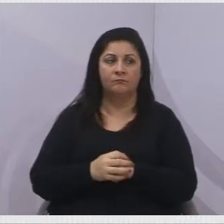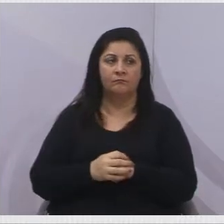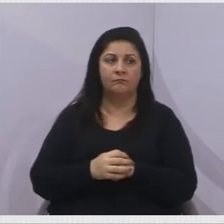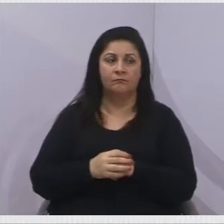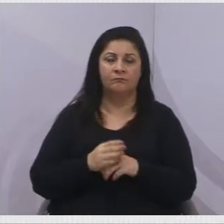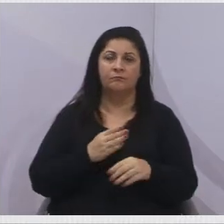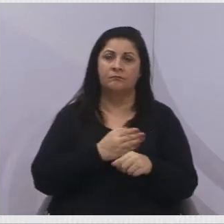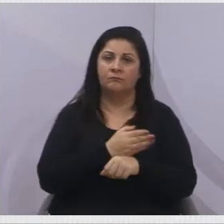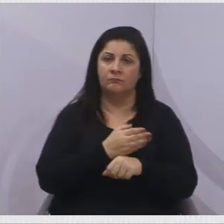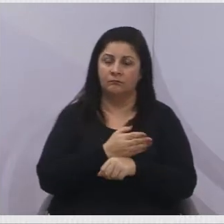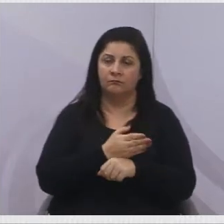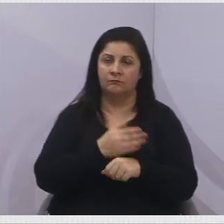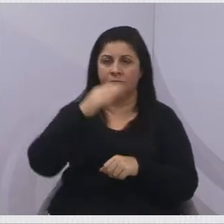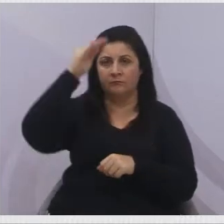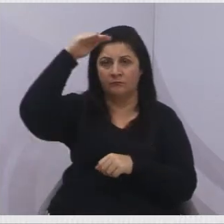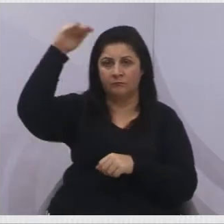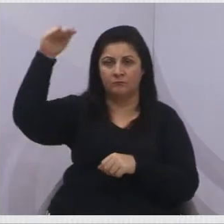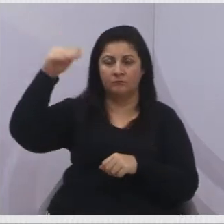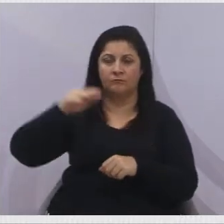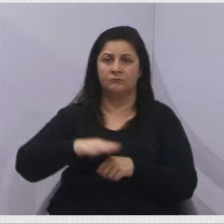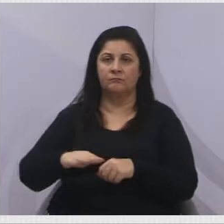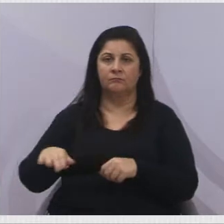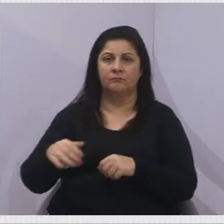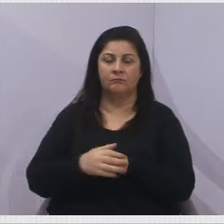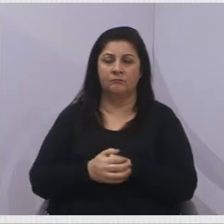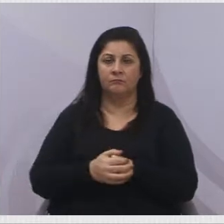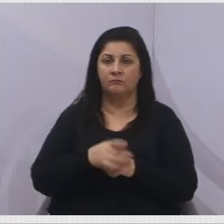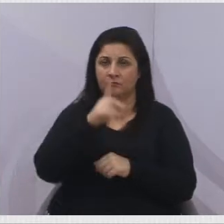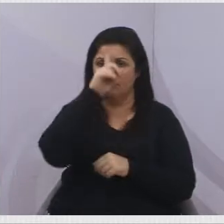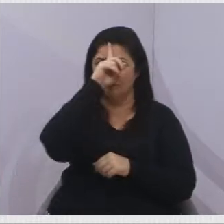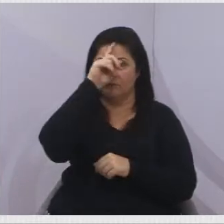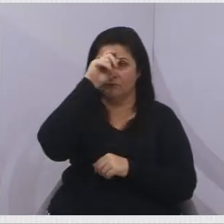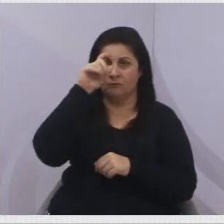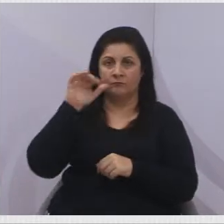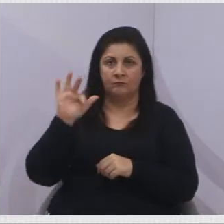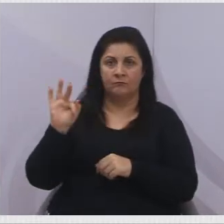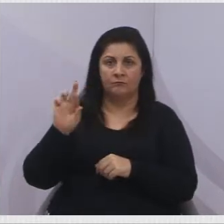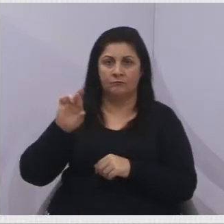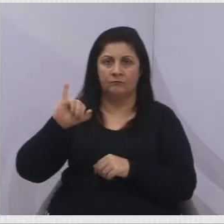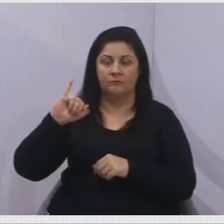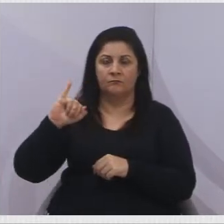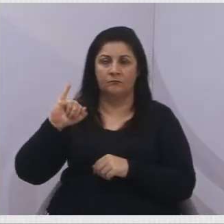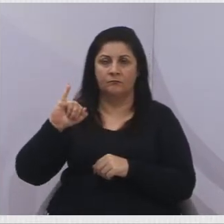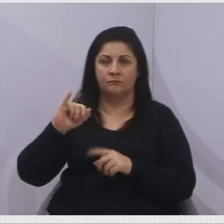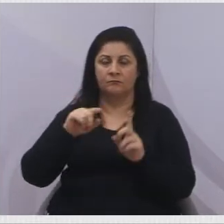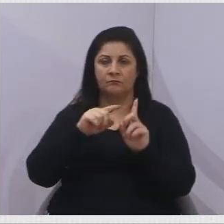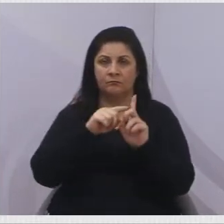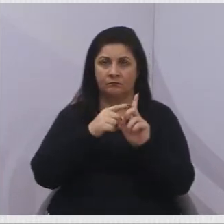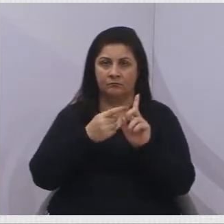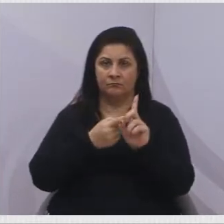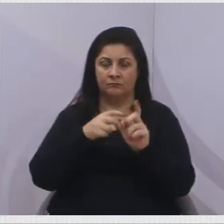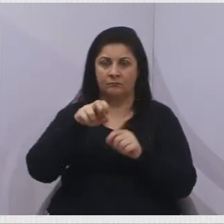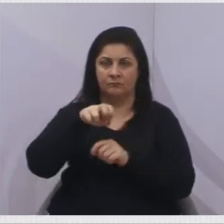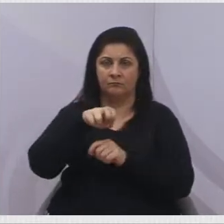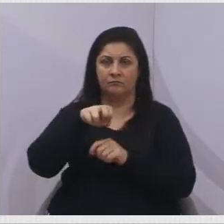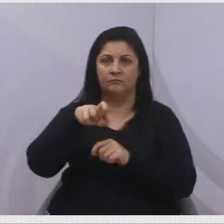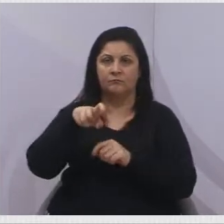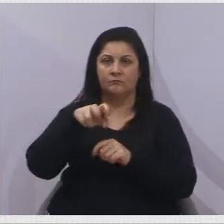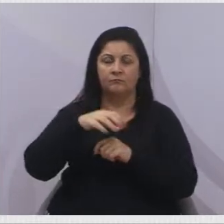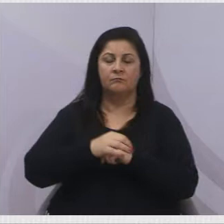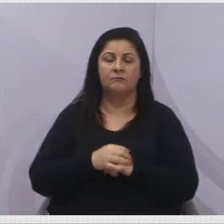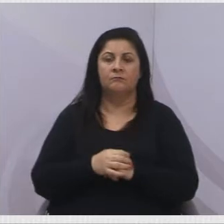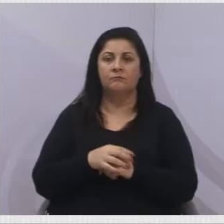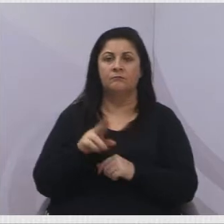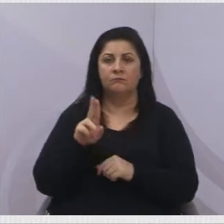médica adulto e infantil. No Hospital São Francisco, a maternidade de baixo e alto risco, a